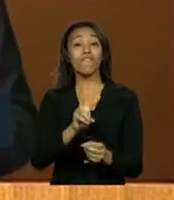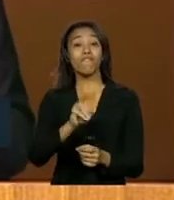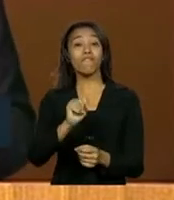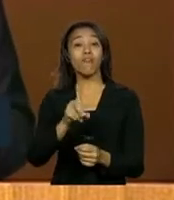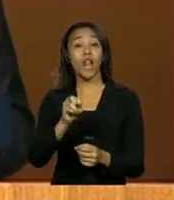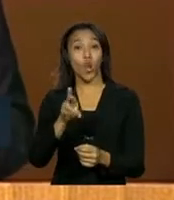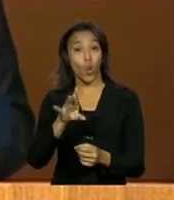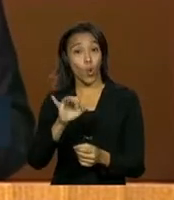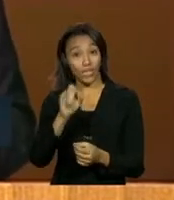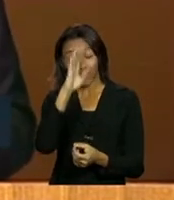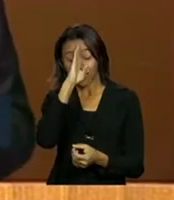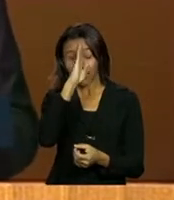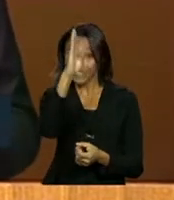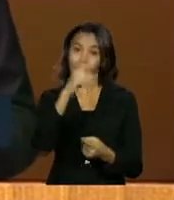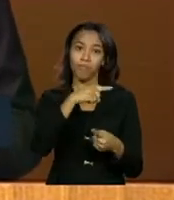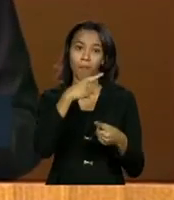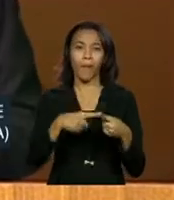fundamentais,